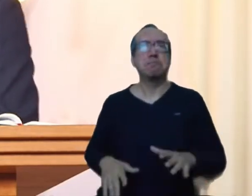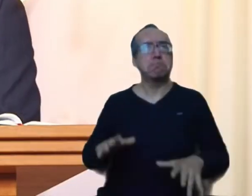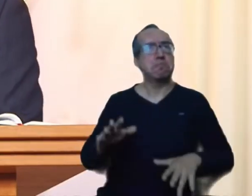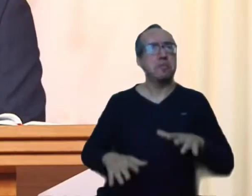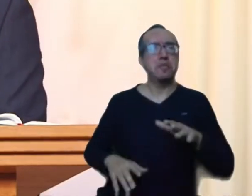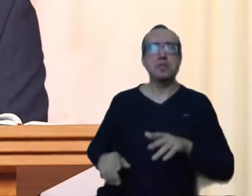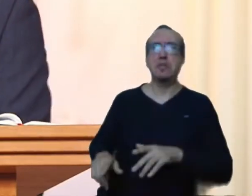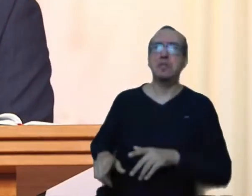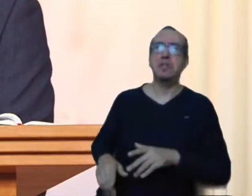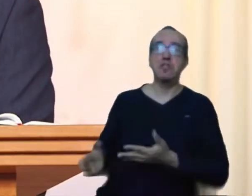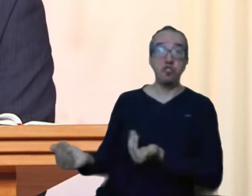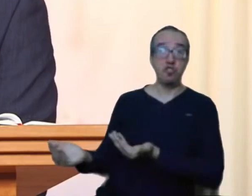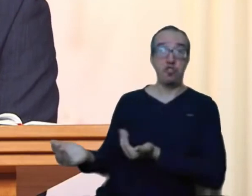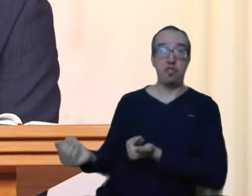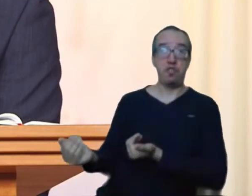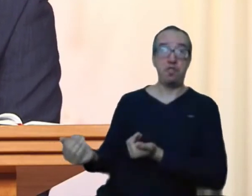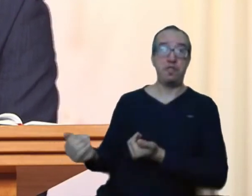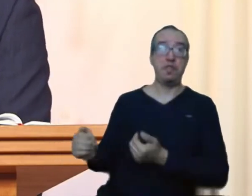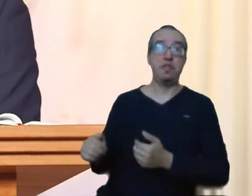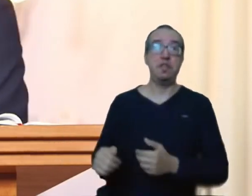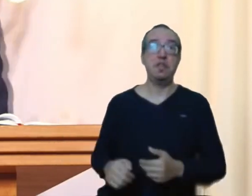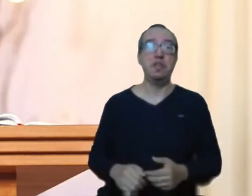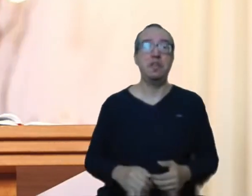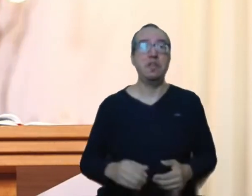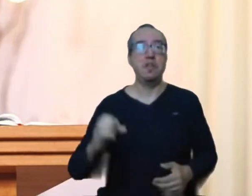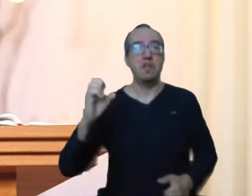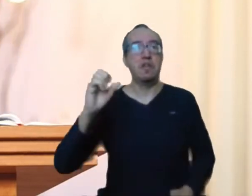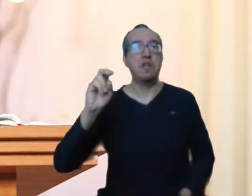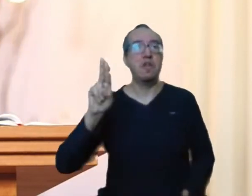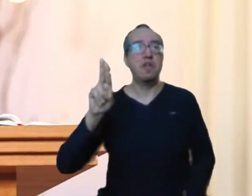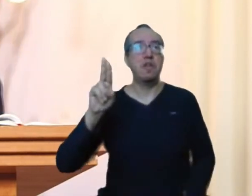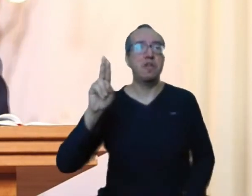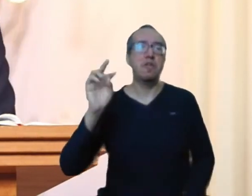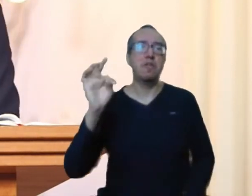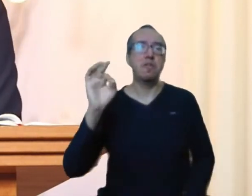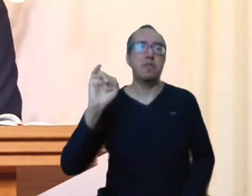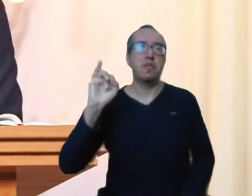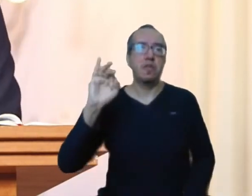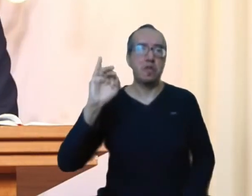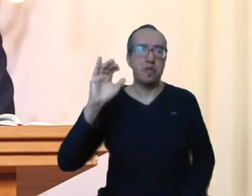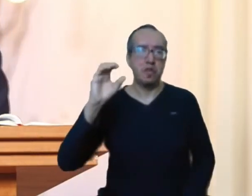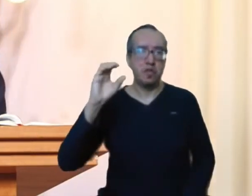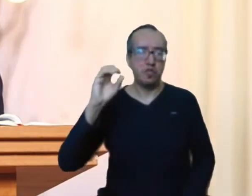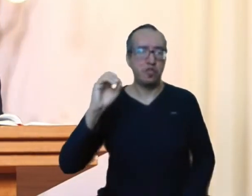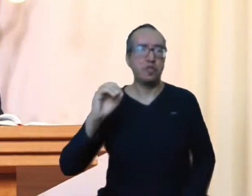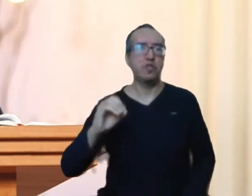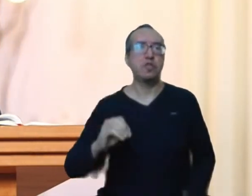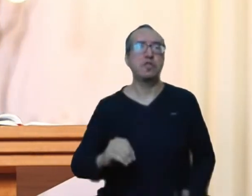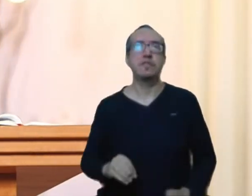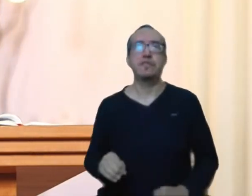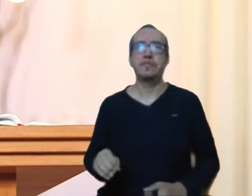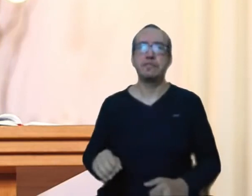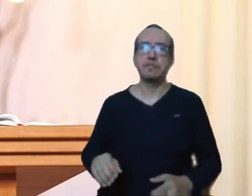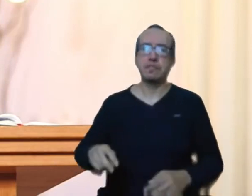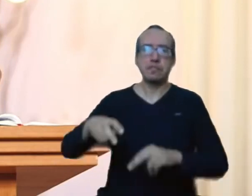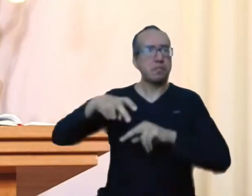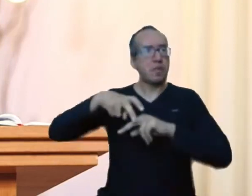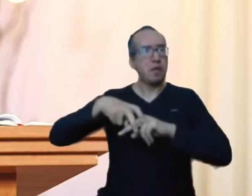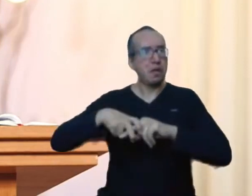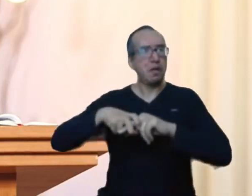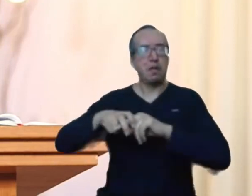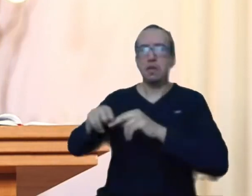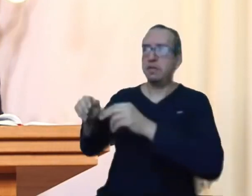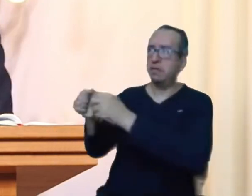quero criticar o Eutico por estar na janela. eu quero dizer